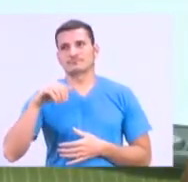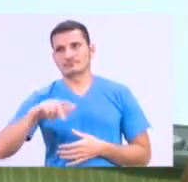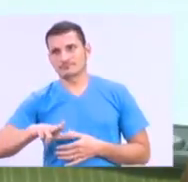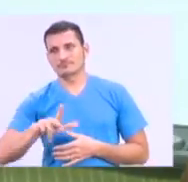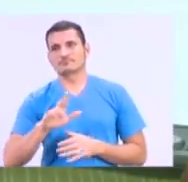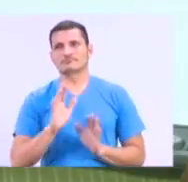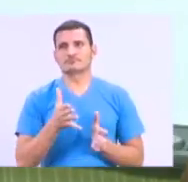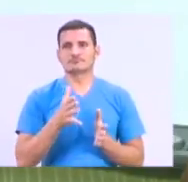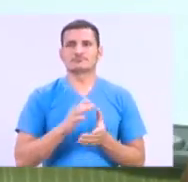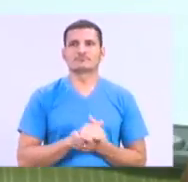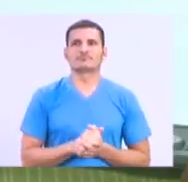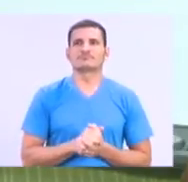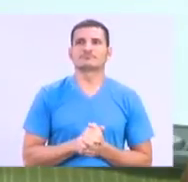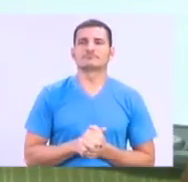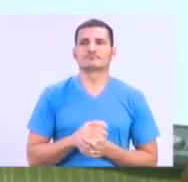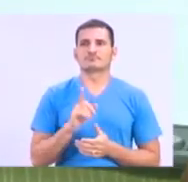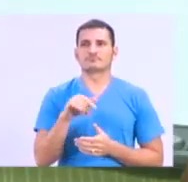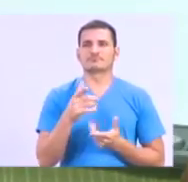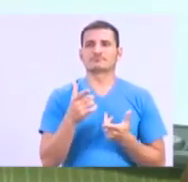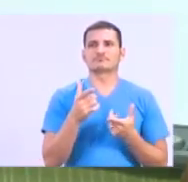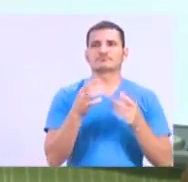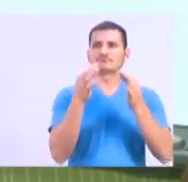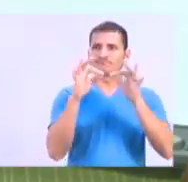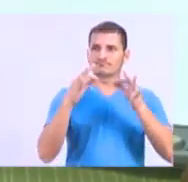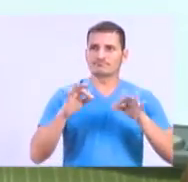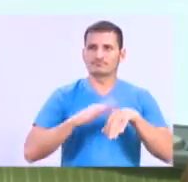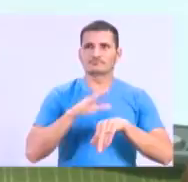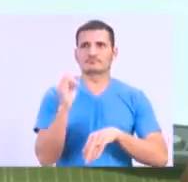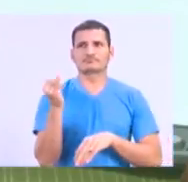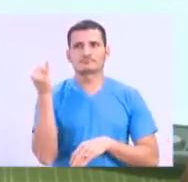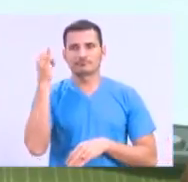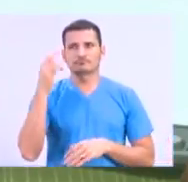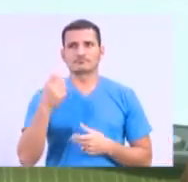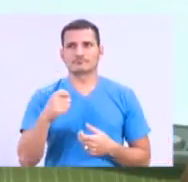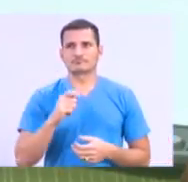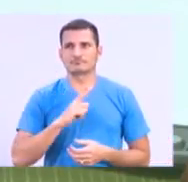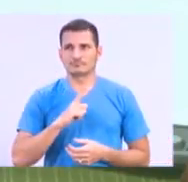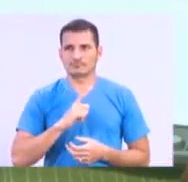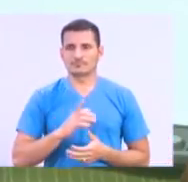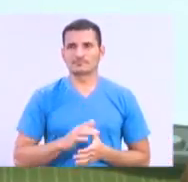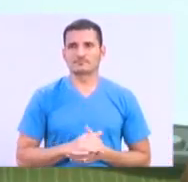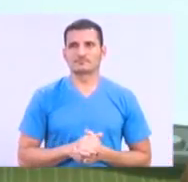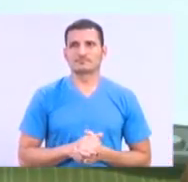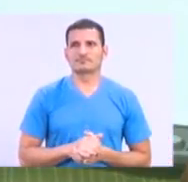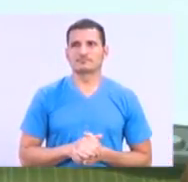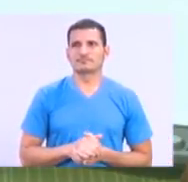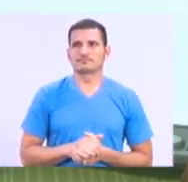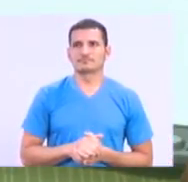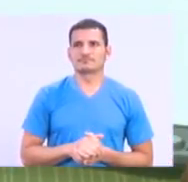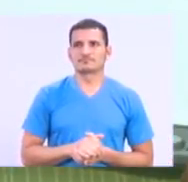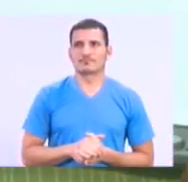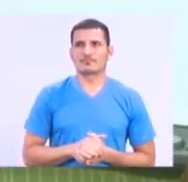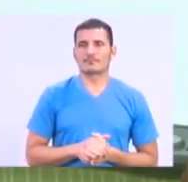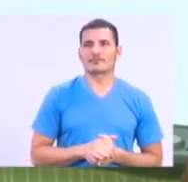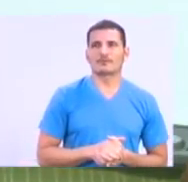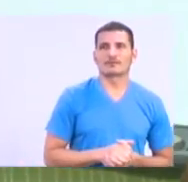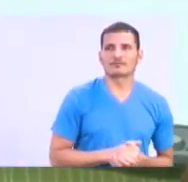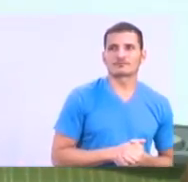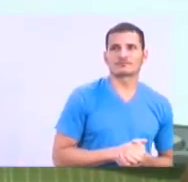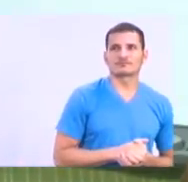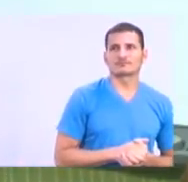que é uma das estruturas mais importantes que devemos ter aí, certo? Para em seguida a